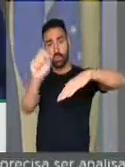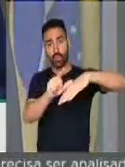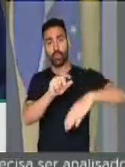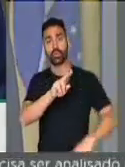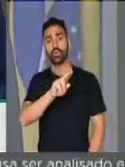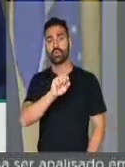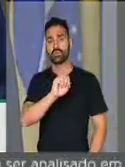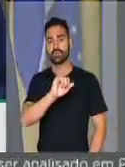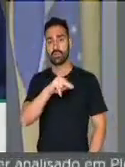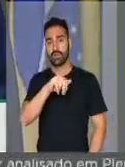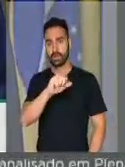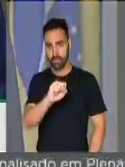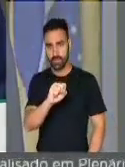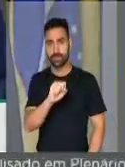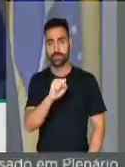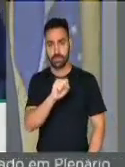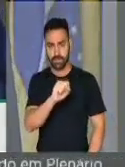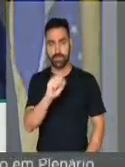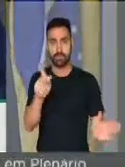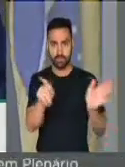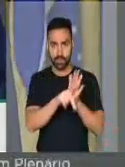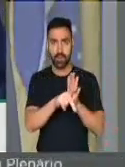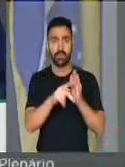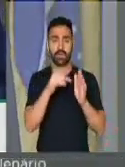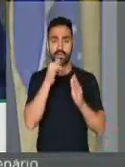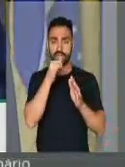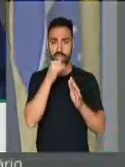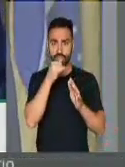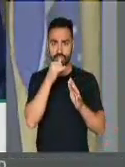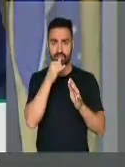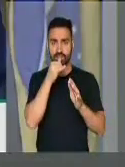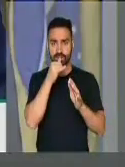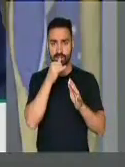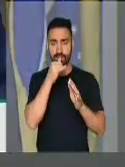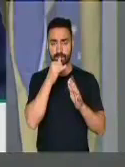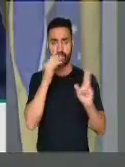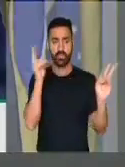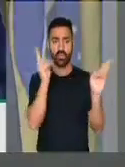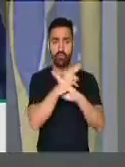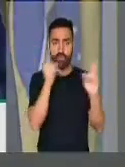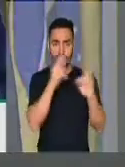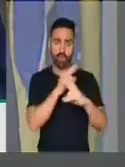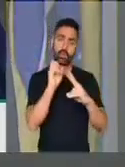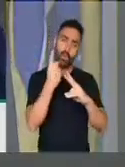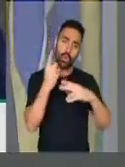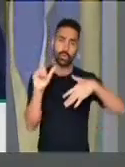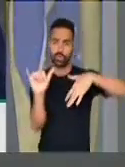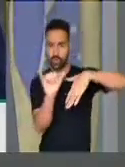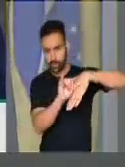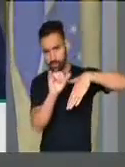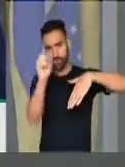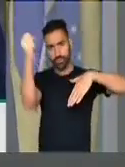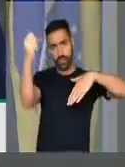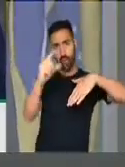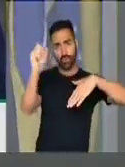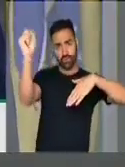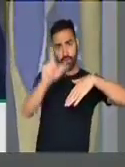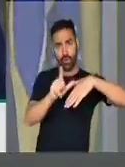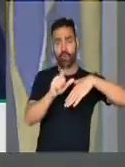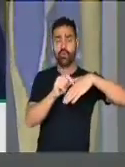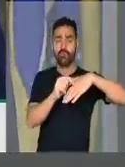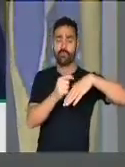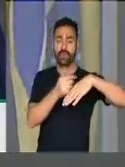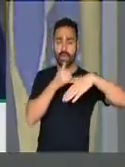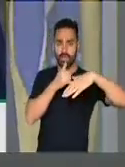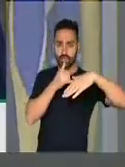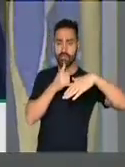usinas de produção de energia eólica e solar, como é o caso